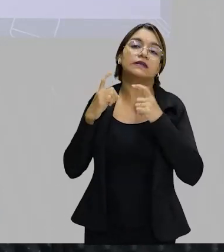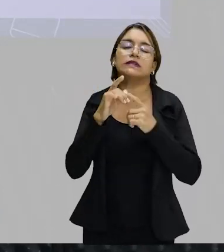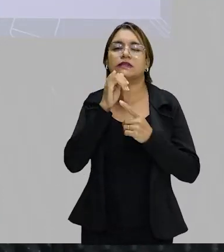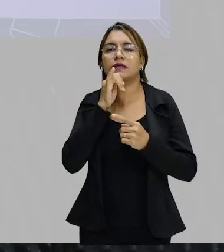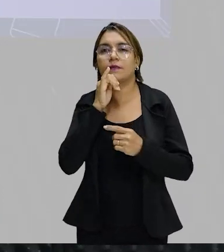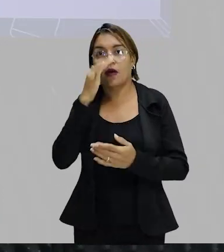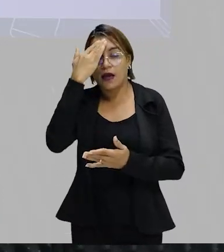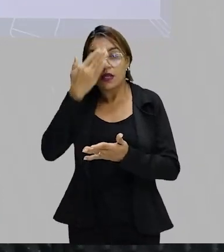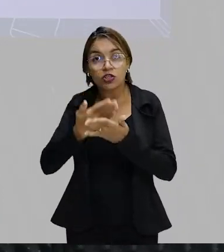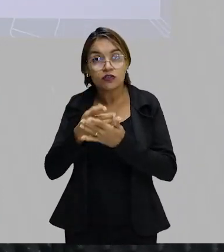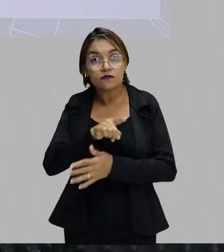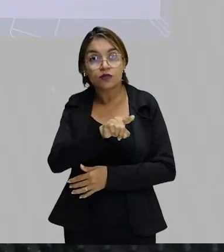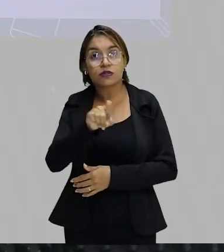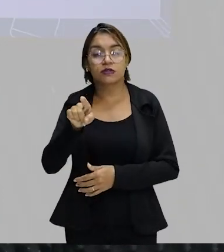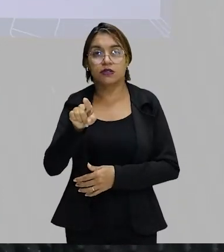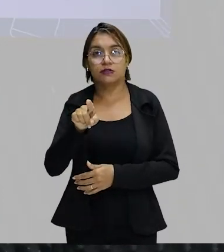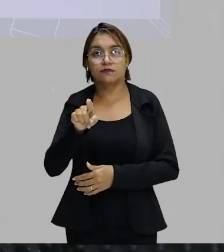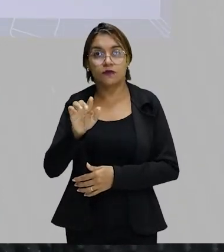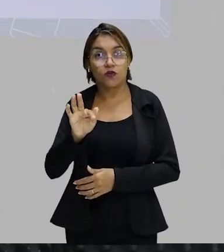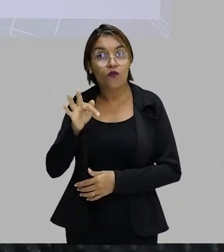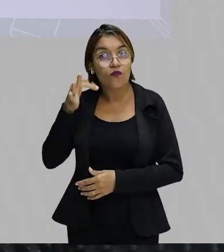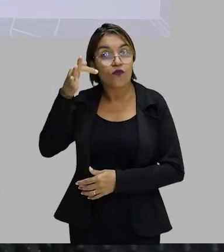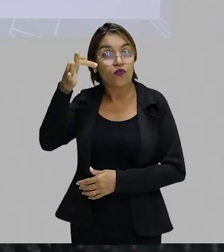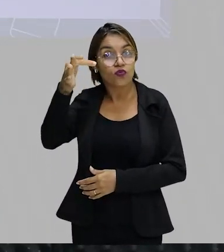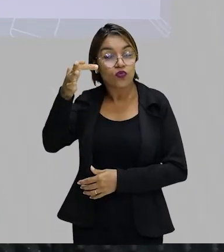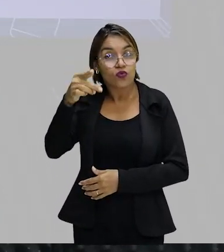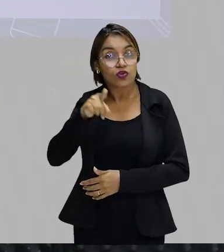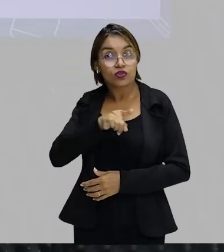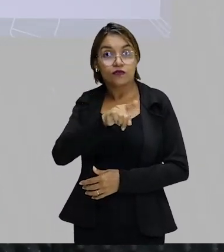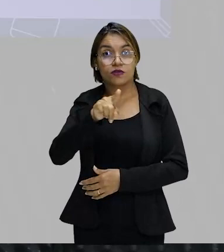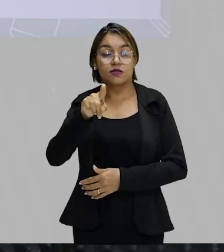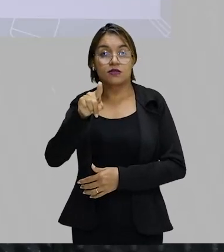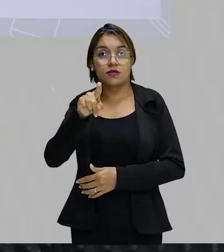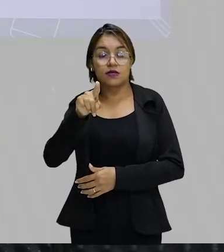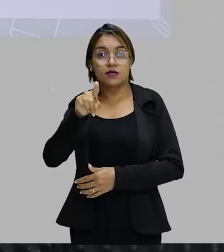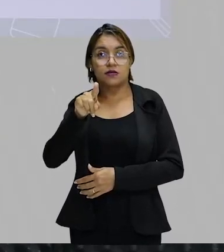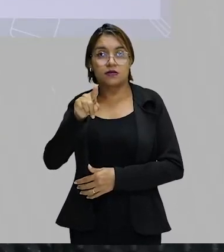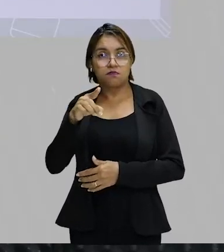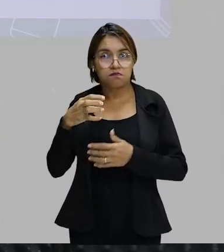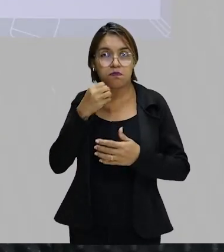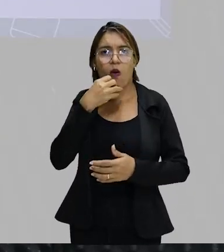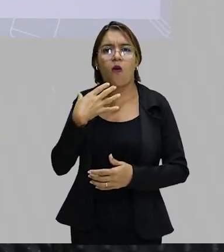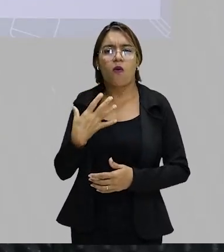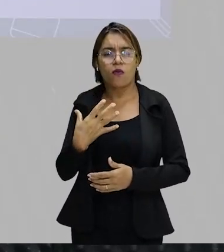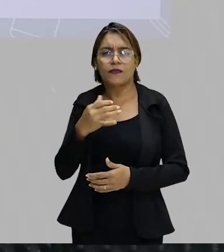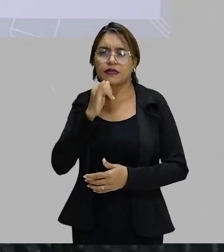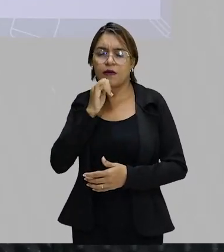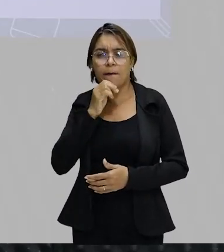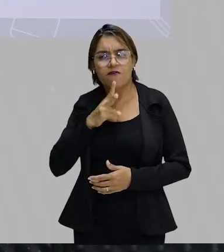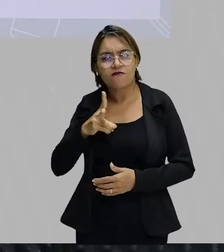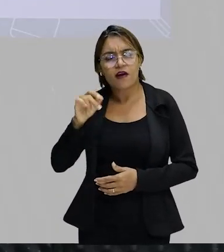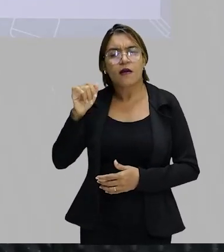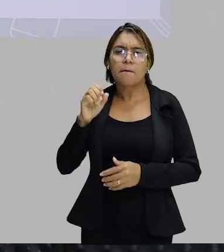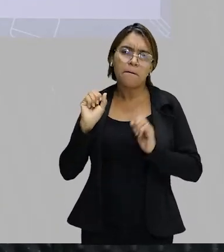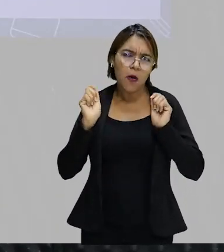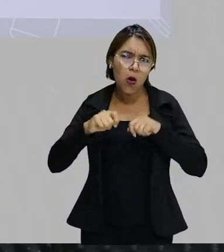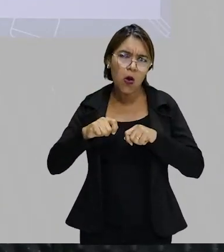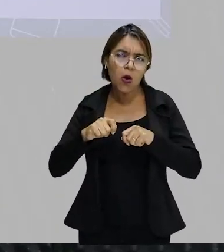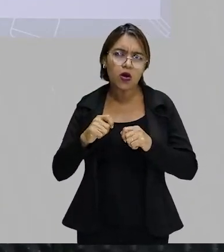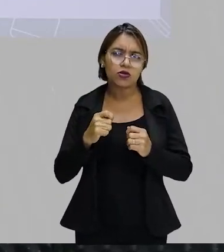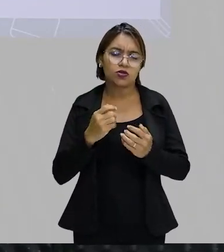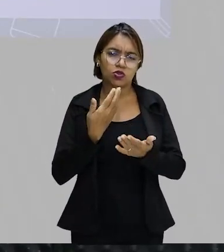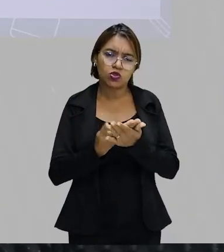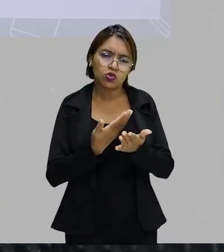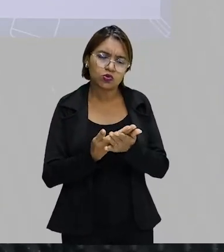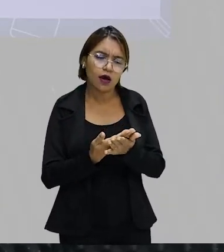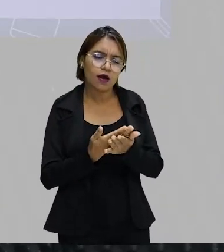acredito em todos vocês, sei que o futuro de vocês é brilhante, e vocês podem até, por exemplo, ir à Europa, terminar os estudos, e aí vão